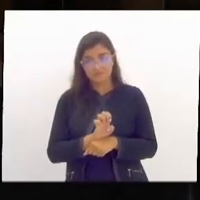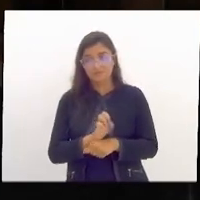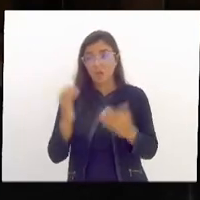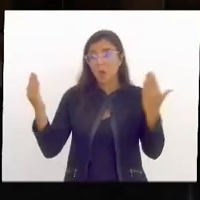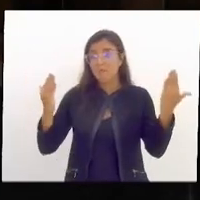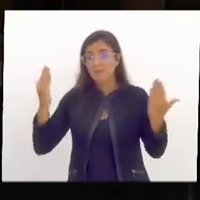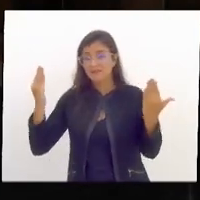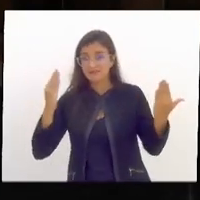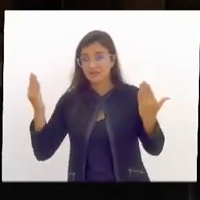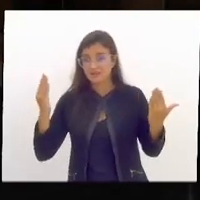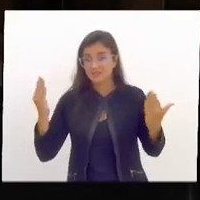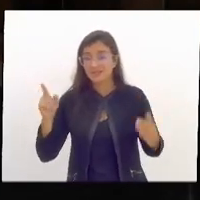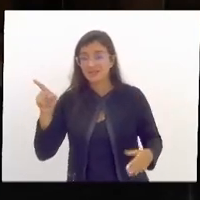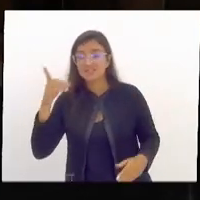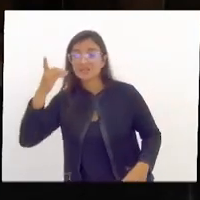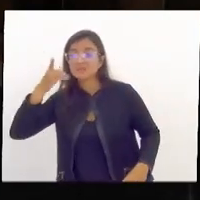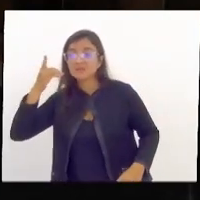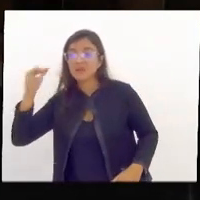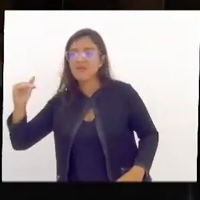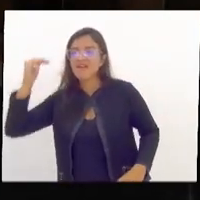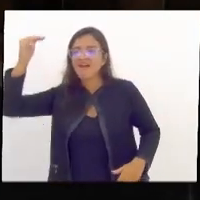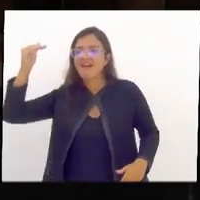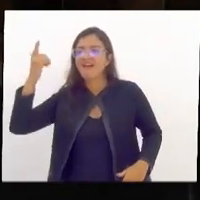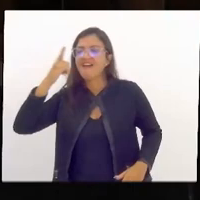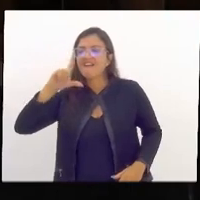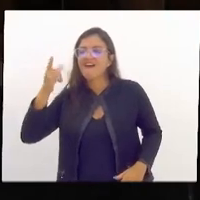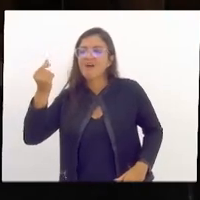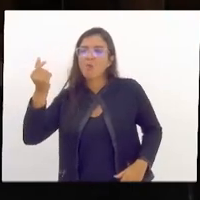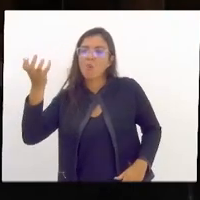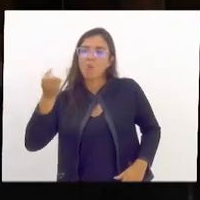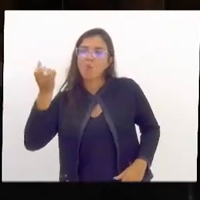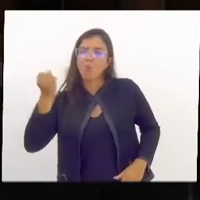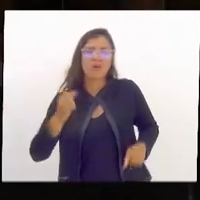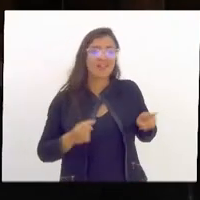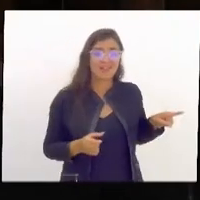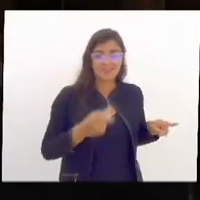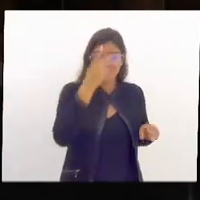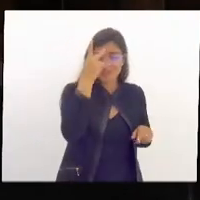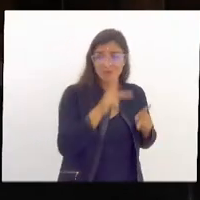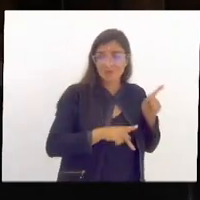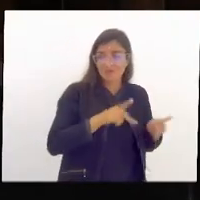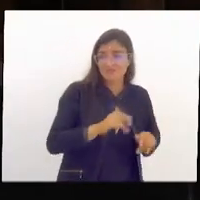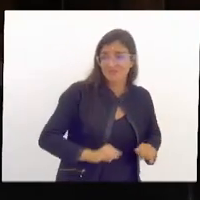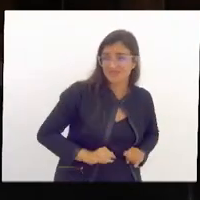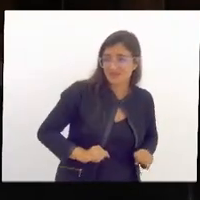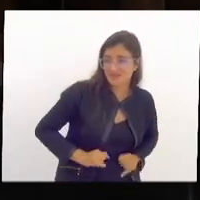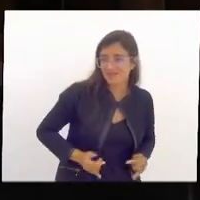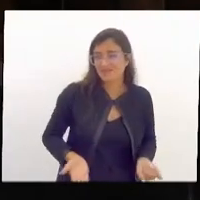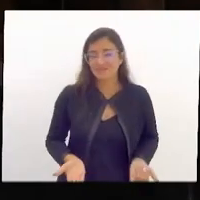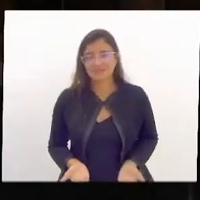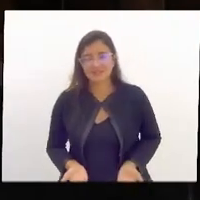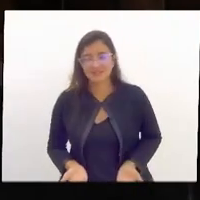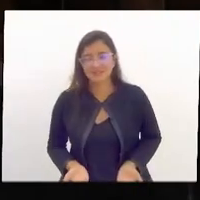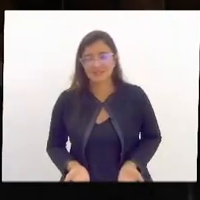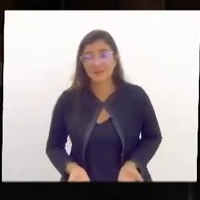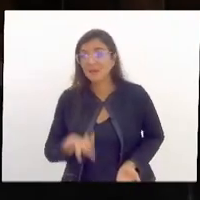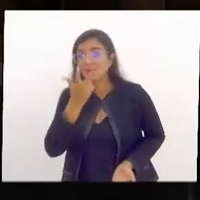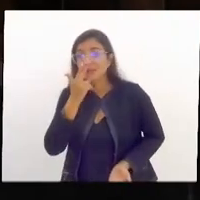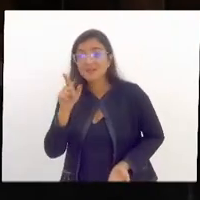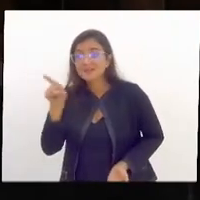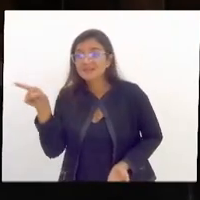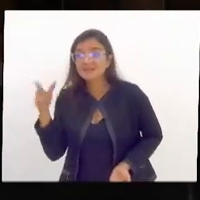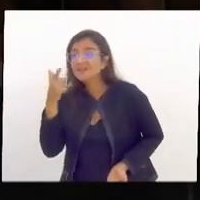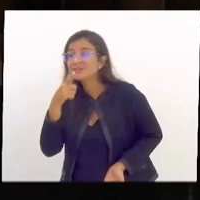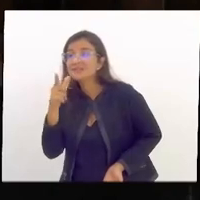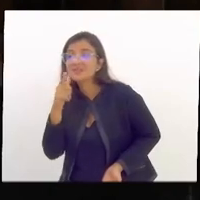comparação ao privilégio de deputados e deputadas, mas também é um privilégio quase permanente para aqueles